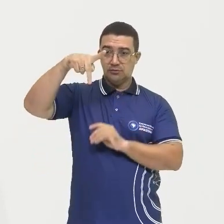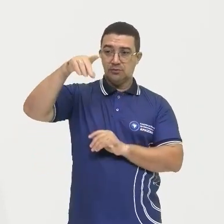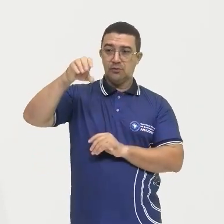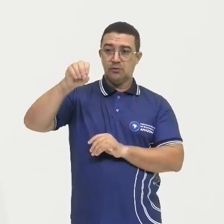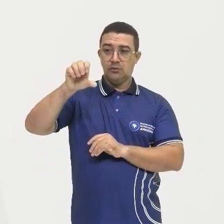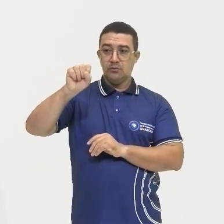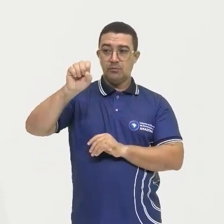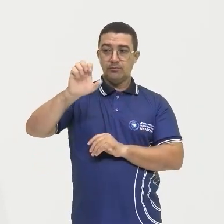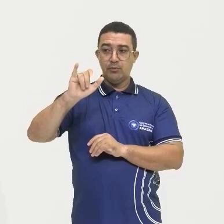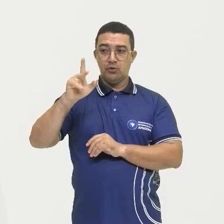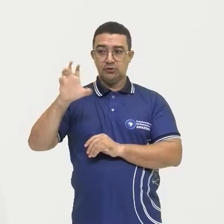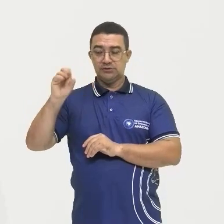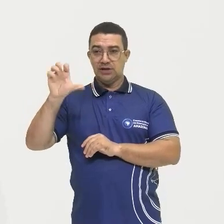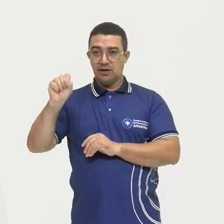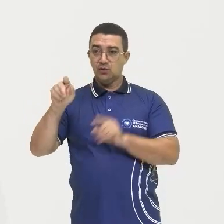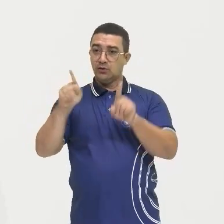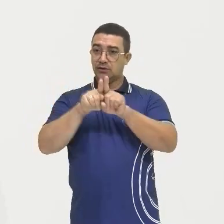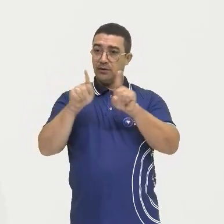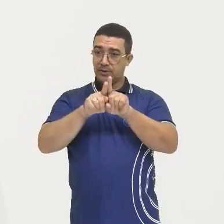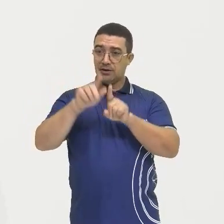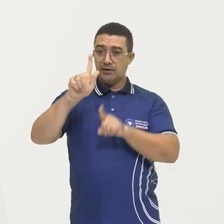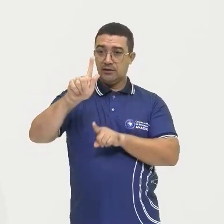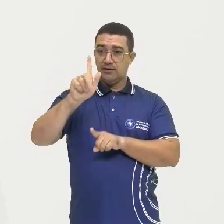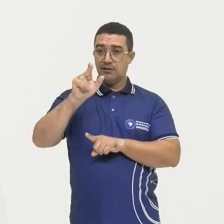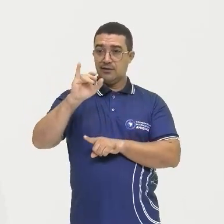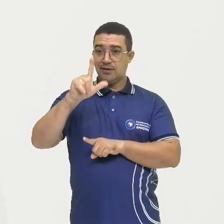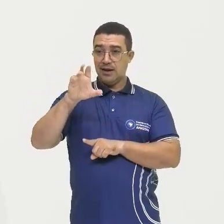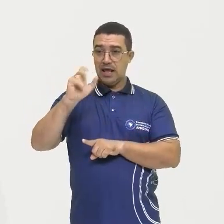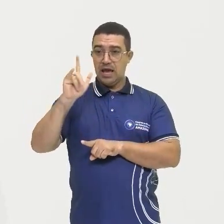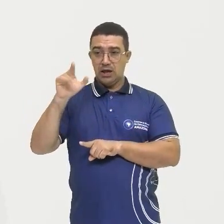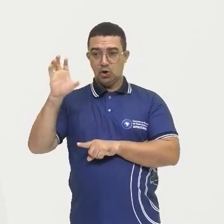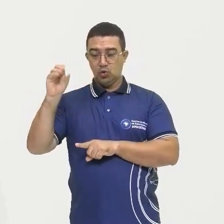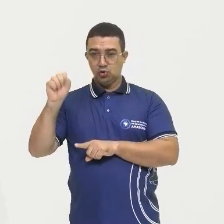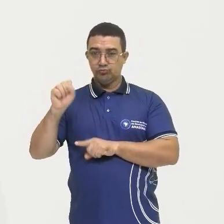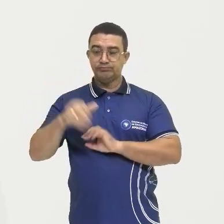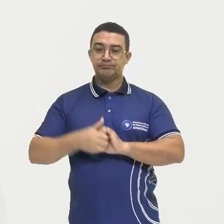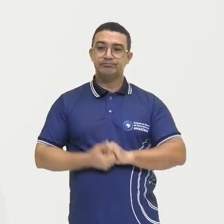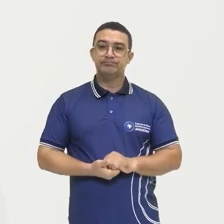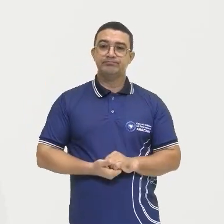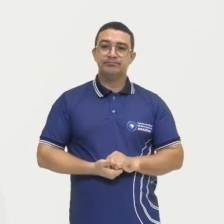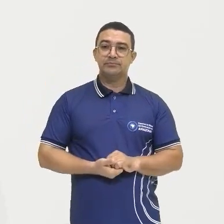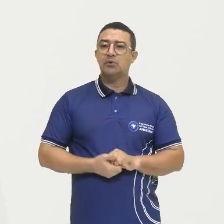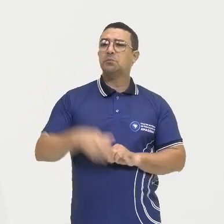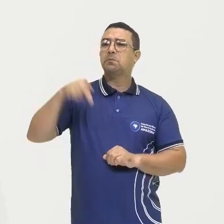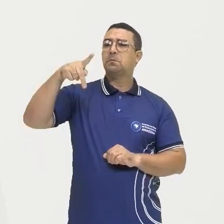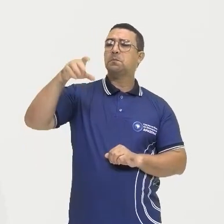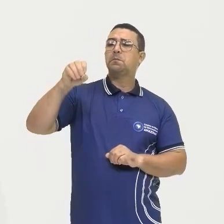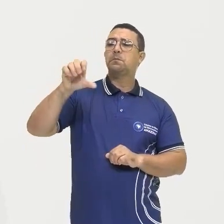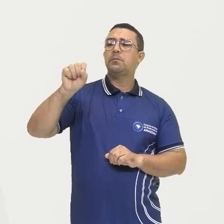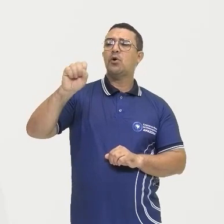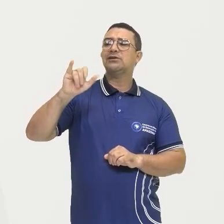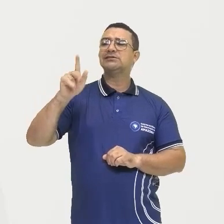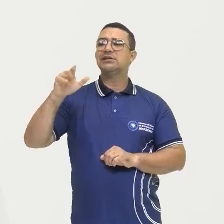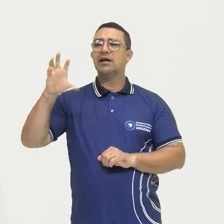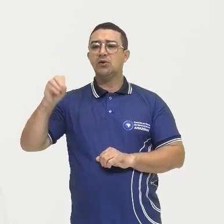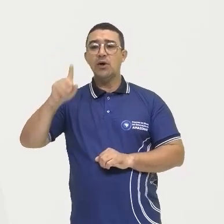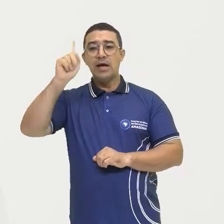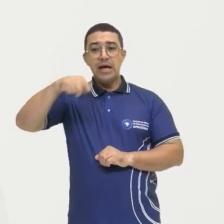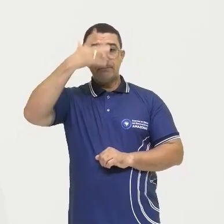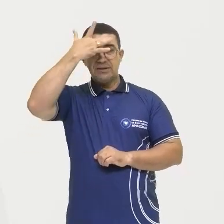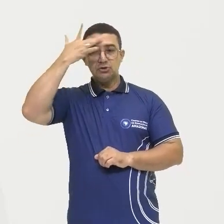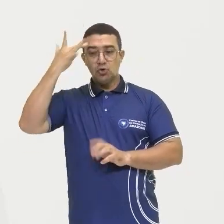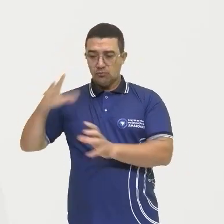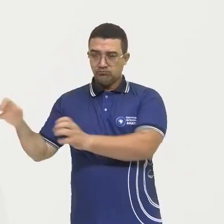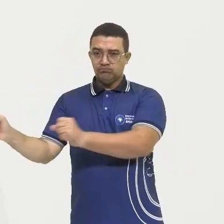de grileiros, tá certo? E aí eu falei para vocês o seguinte, olha, o poceiro é aquele que toma posse da